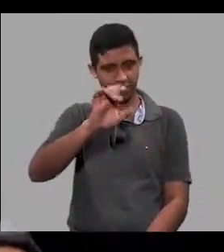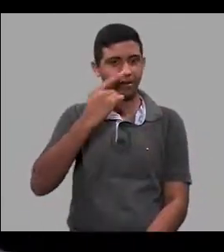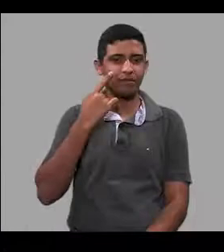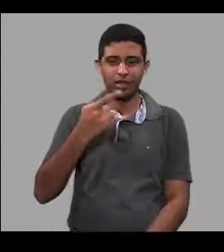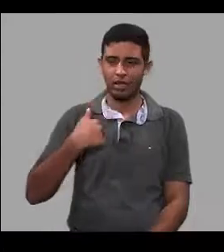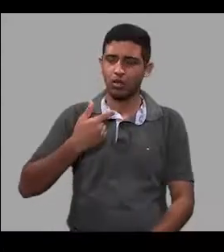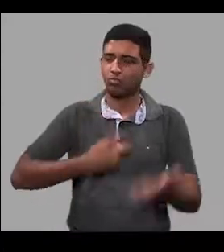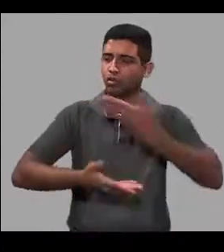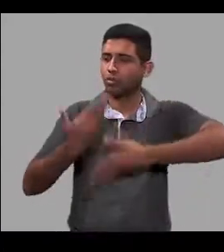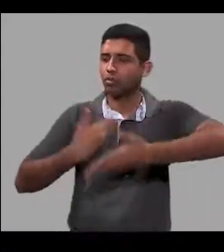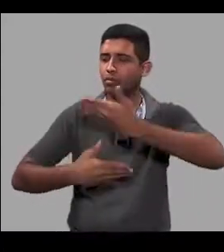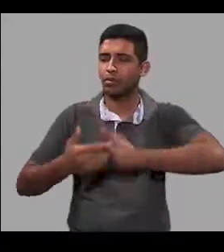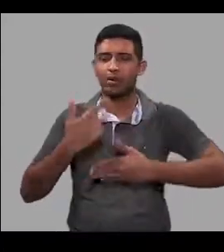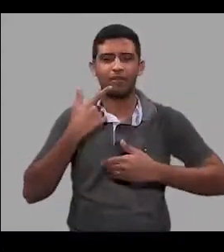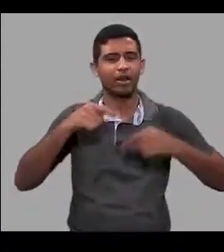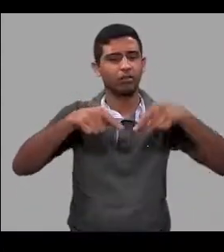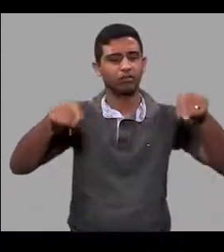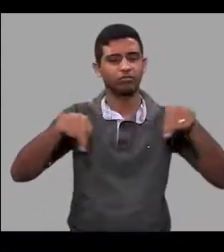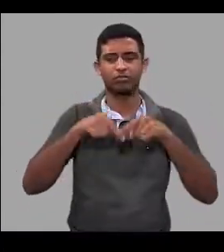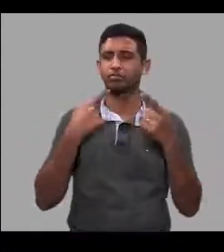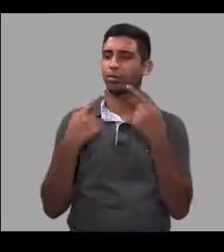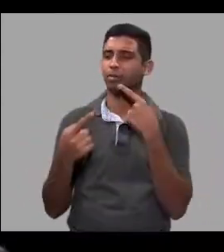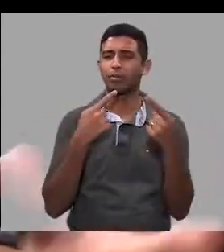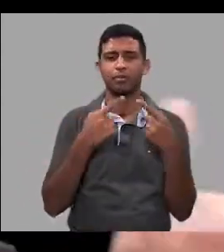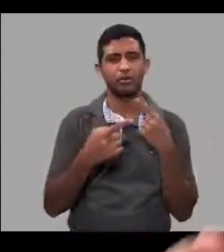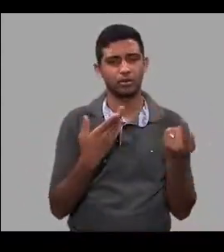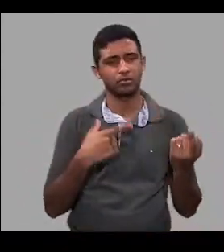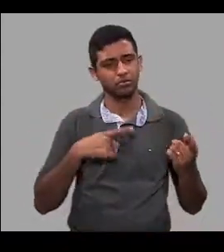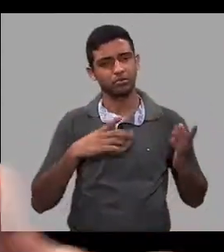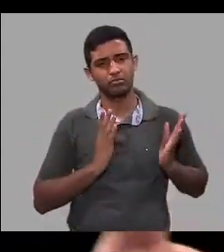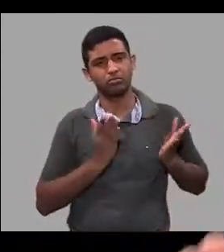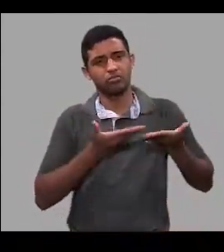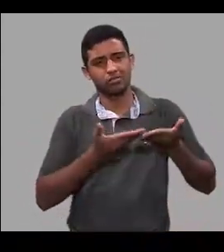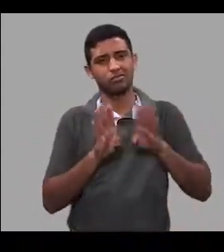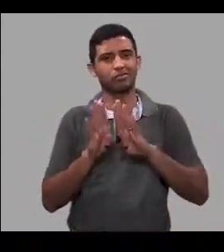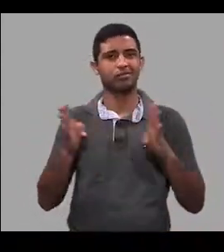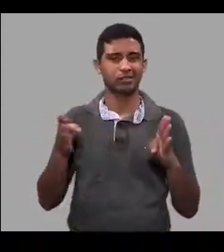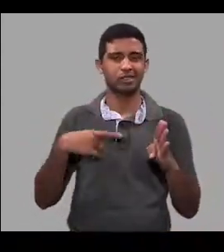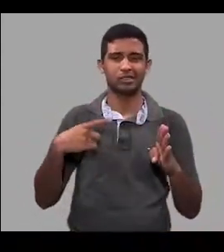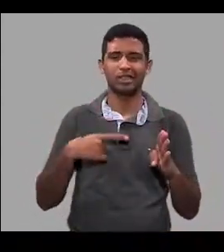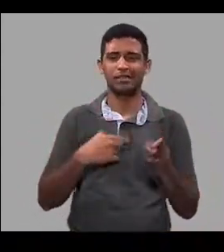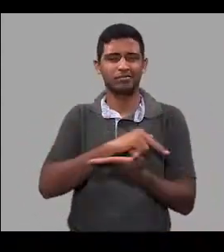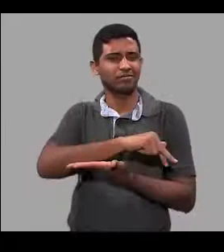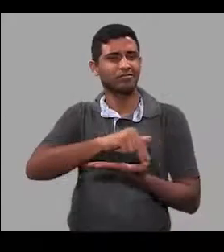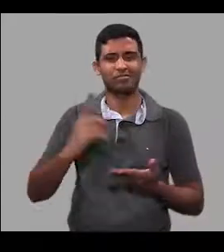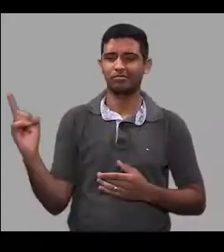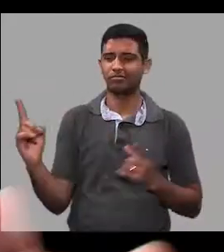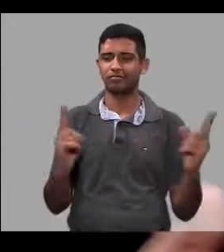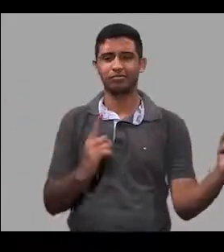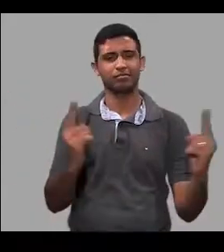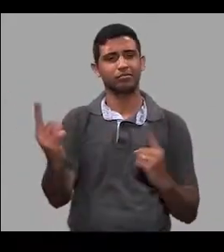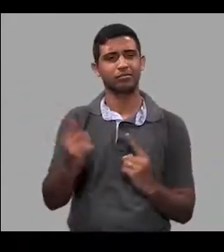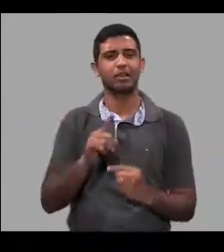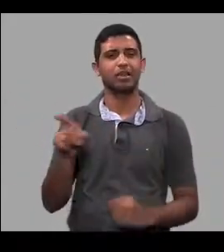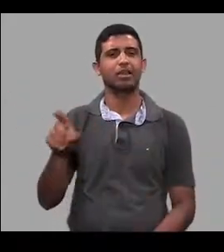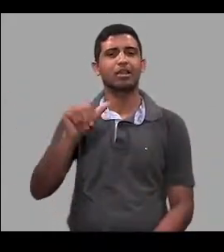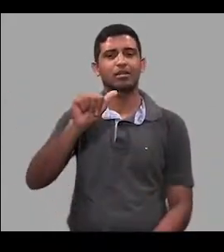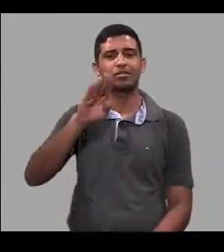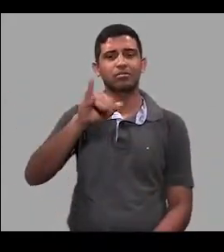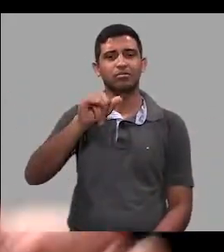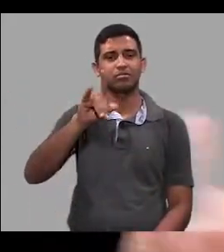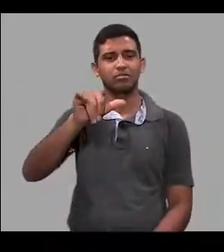era um espaço de debate, né? Era um fórum aberto, e recebemos figuras emblemáticas como Abdias do